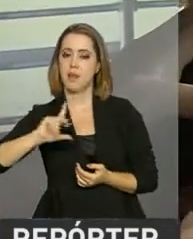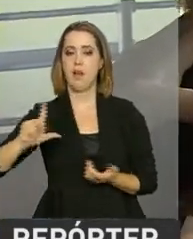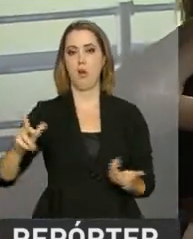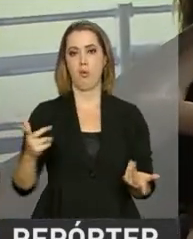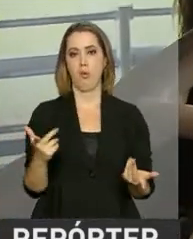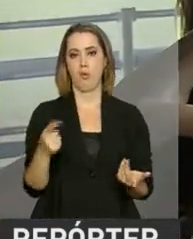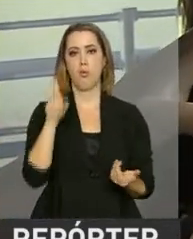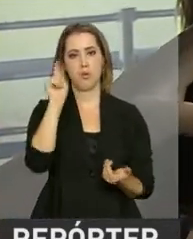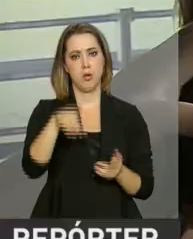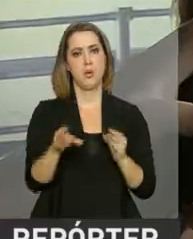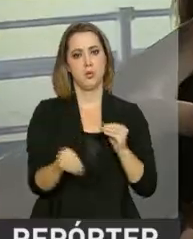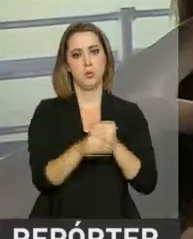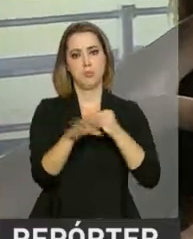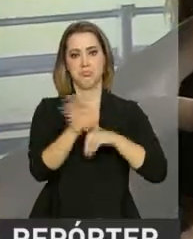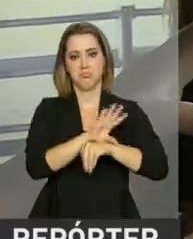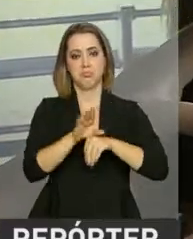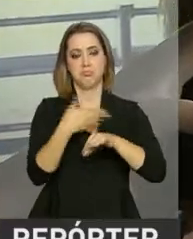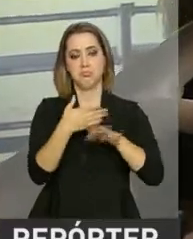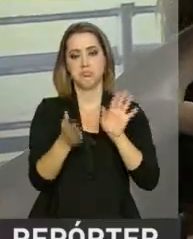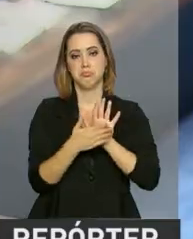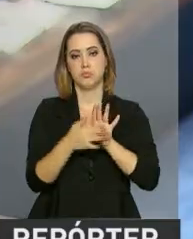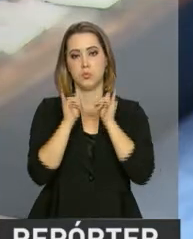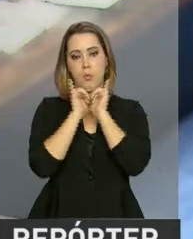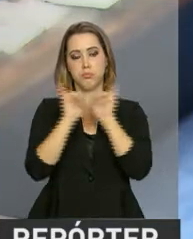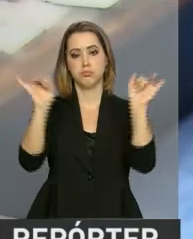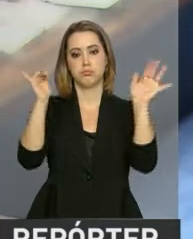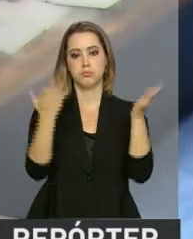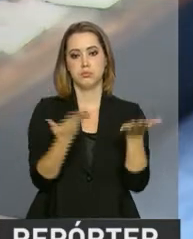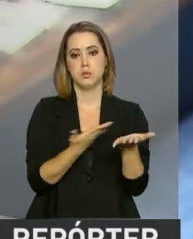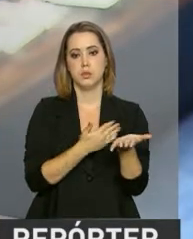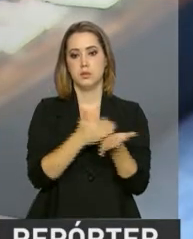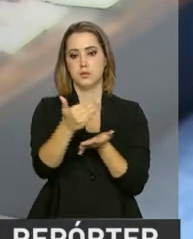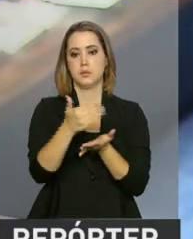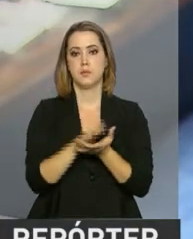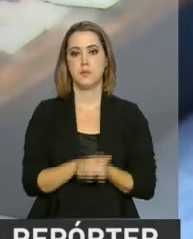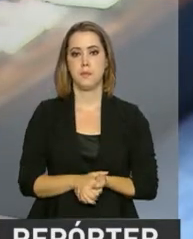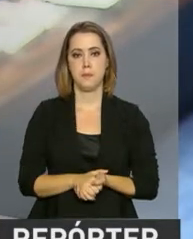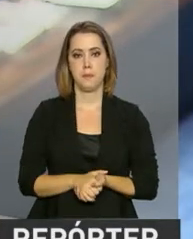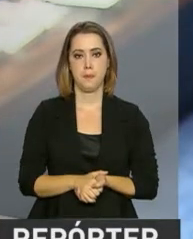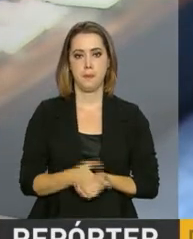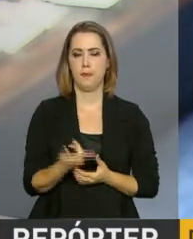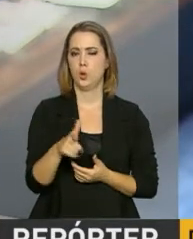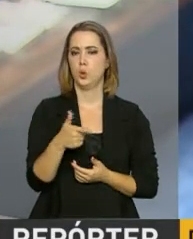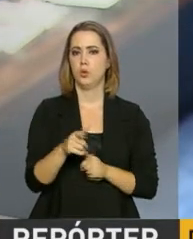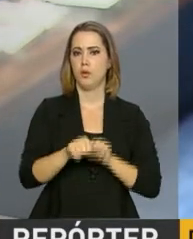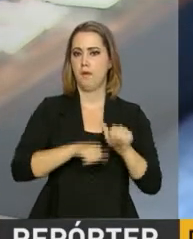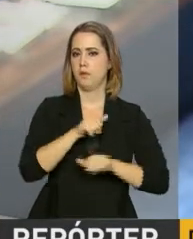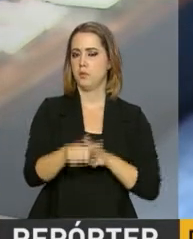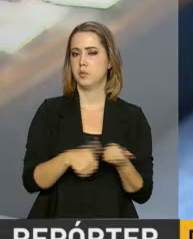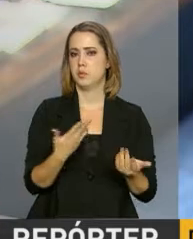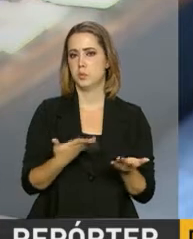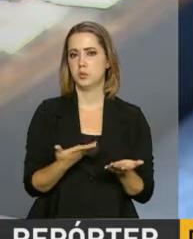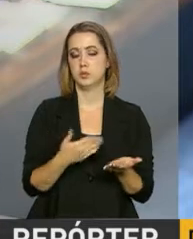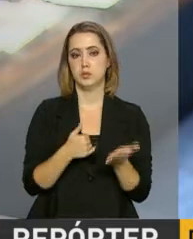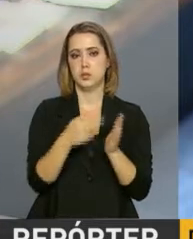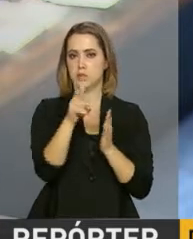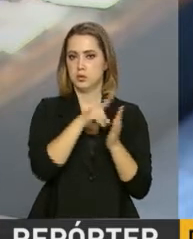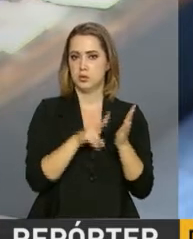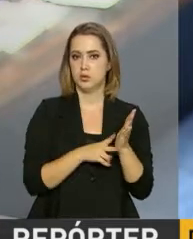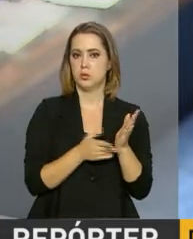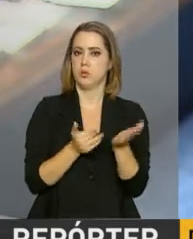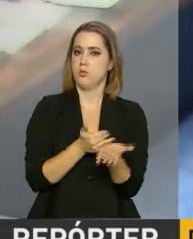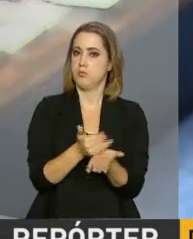PEC vai assegurar a partir da sua promulgação. Como não houve mudanças em relação ao texto original aprovado pela Câmara dos Deputados,